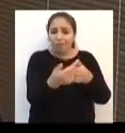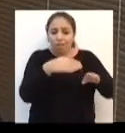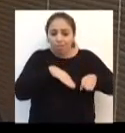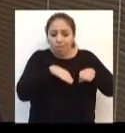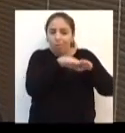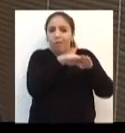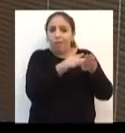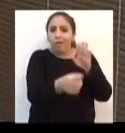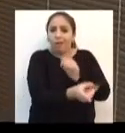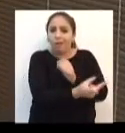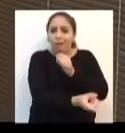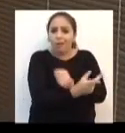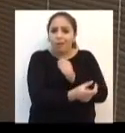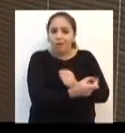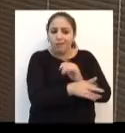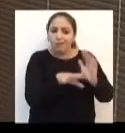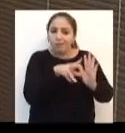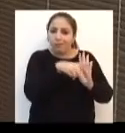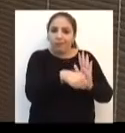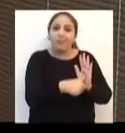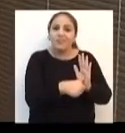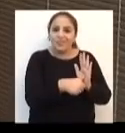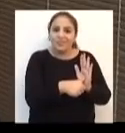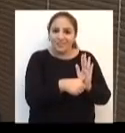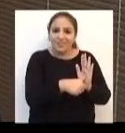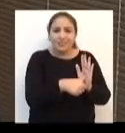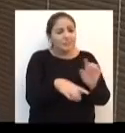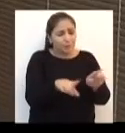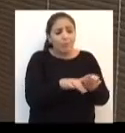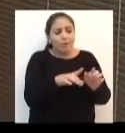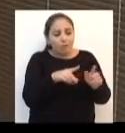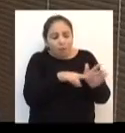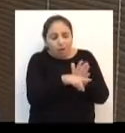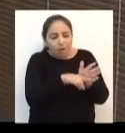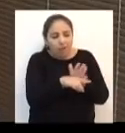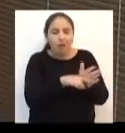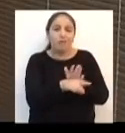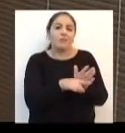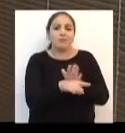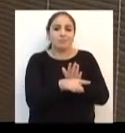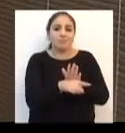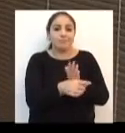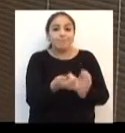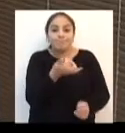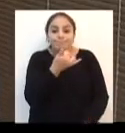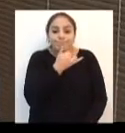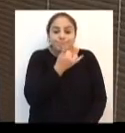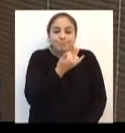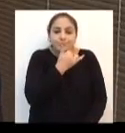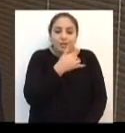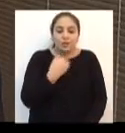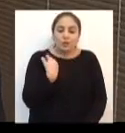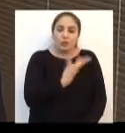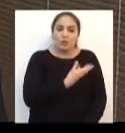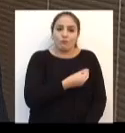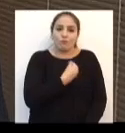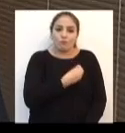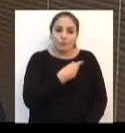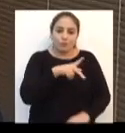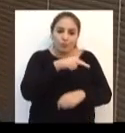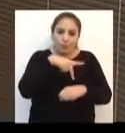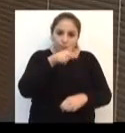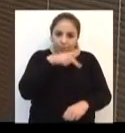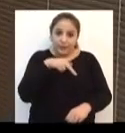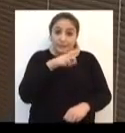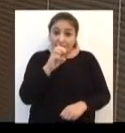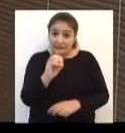e que, de uma forma ou de outra, está sendo julgado pelo Supremo Tribunal. Lamentavelmente, que vivemos num país que